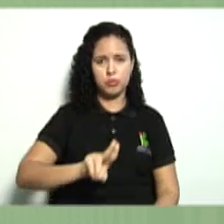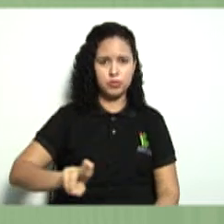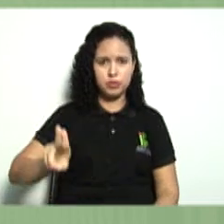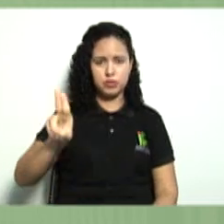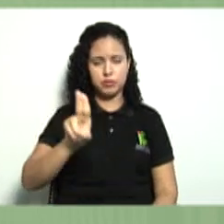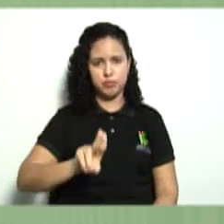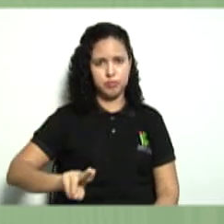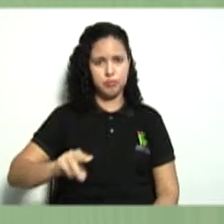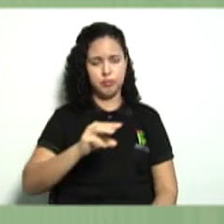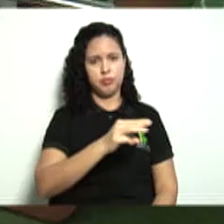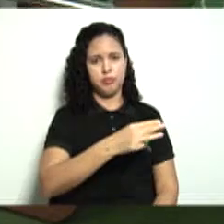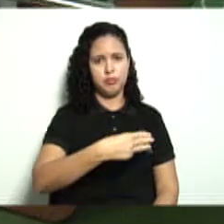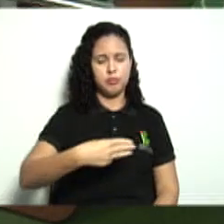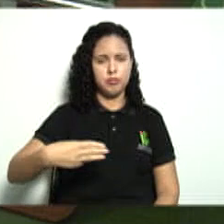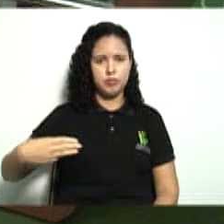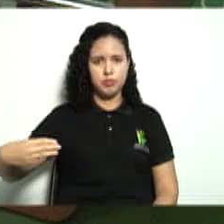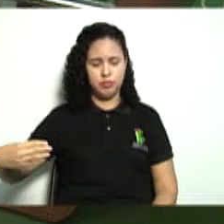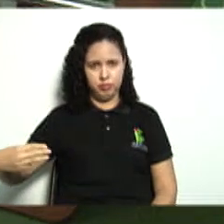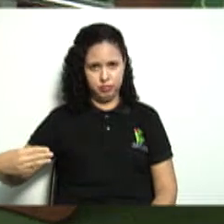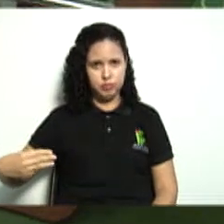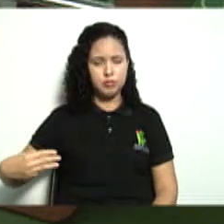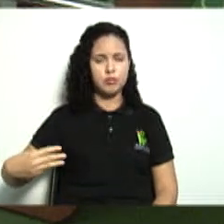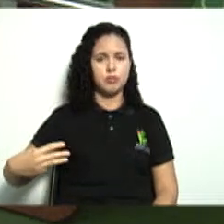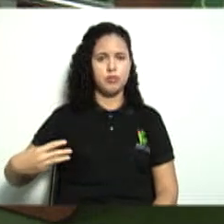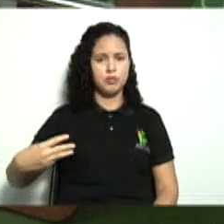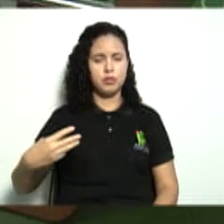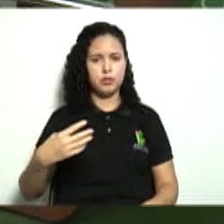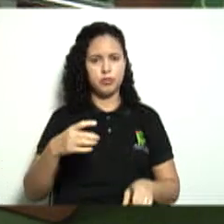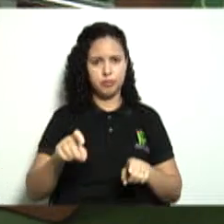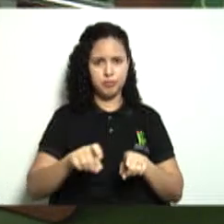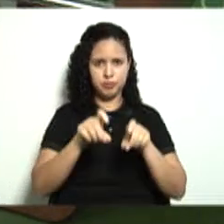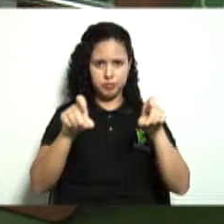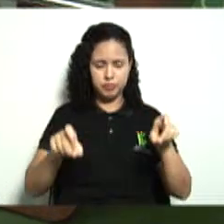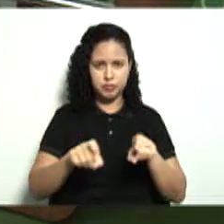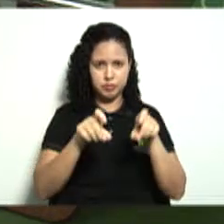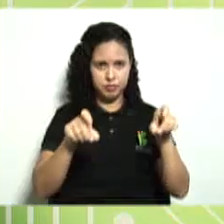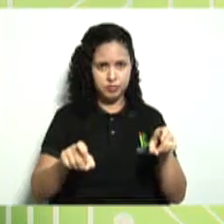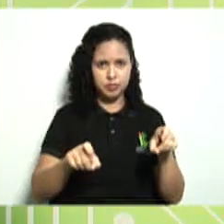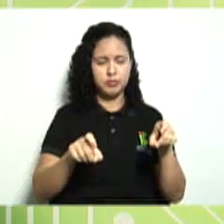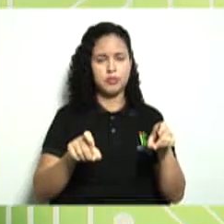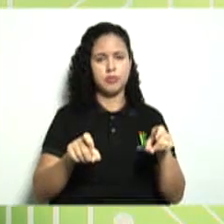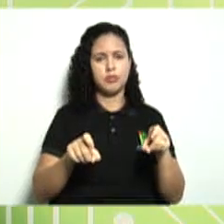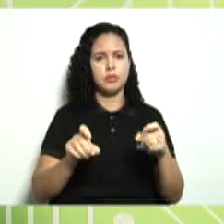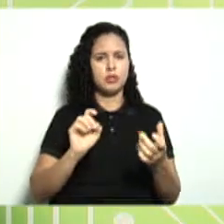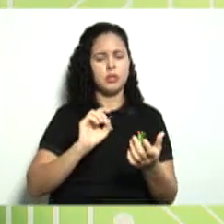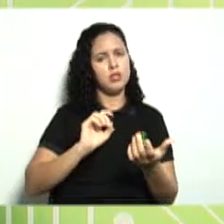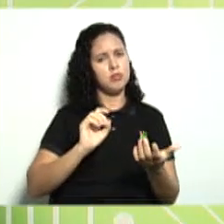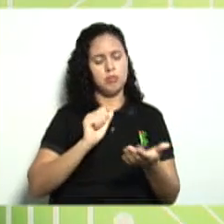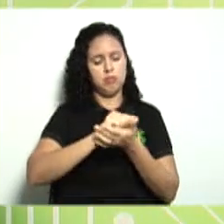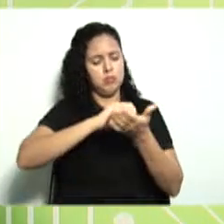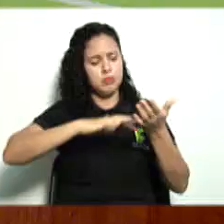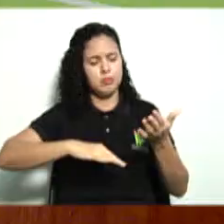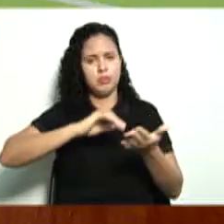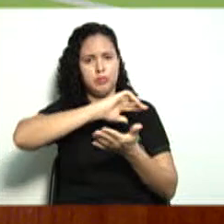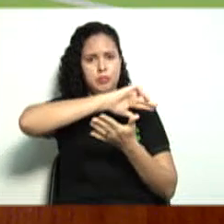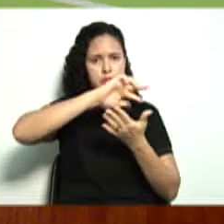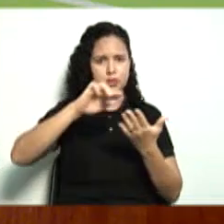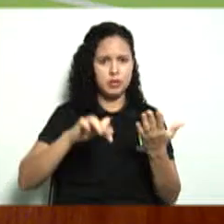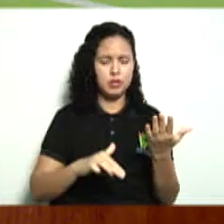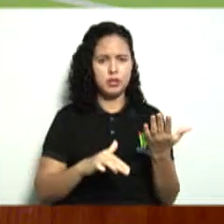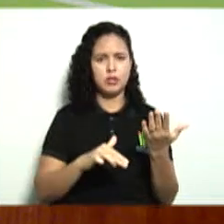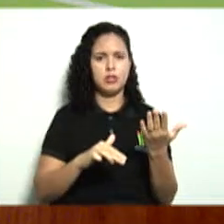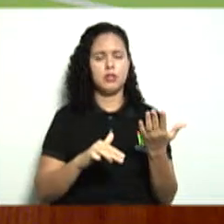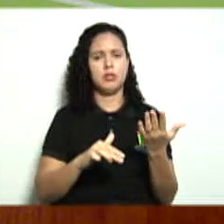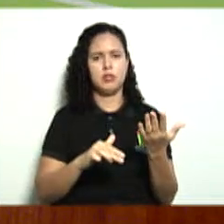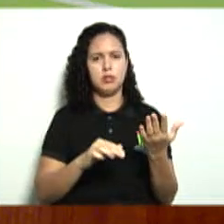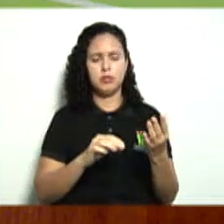assim, eu vou fazer a manipulação do meu computador. Vou estar fazendo várias atividades, não é isso? Você vai estar movendo, você